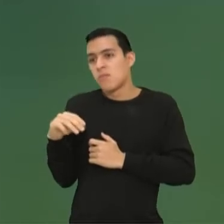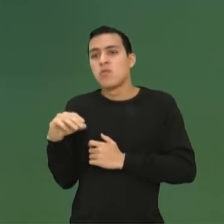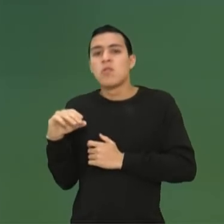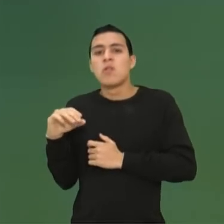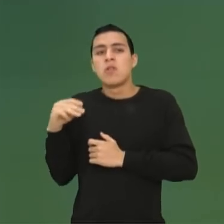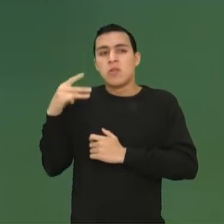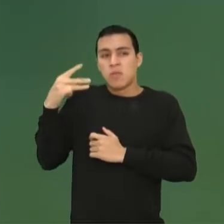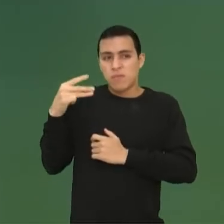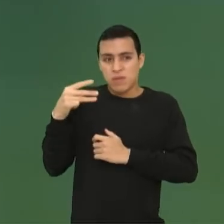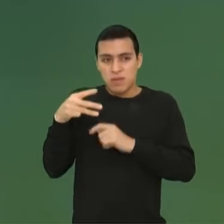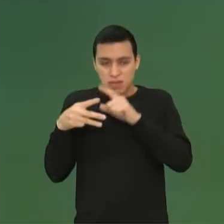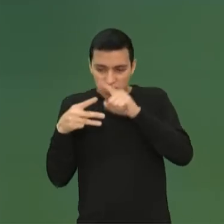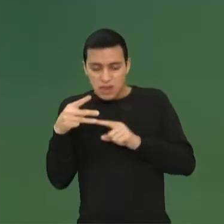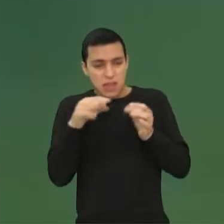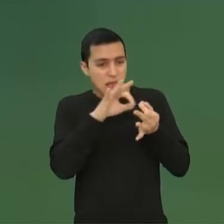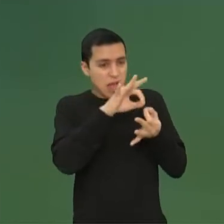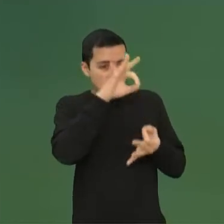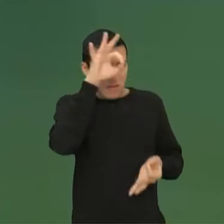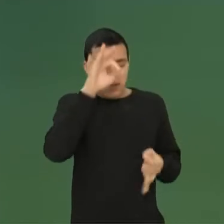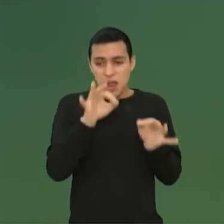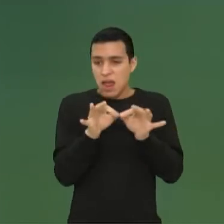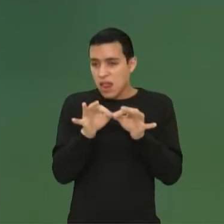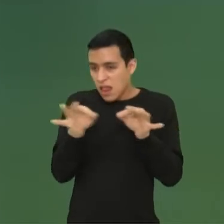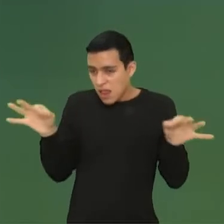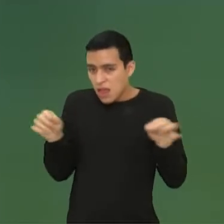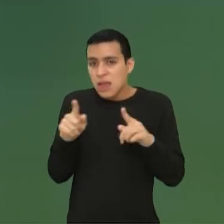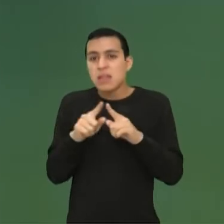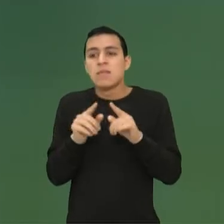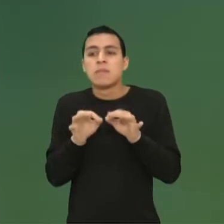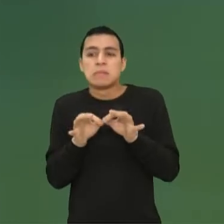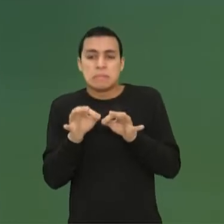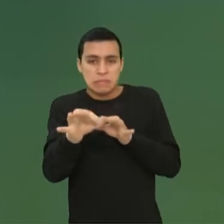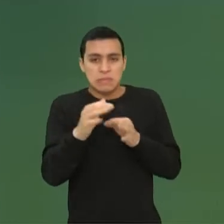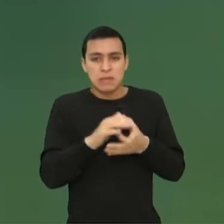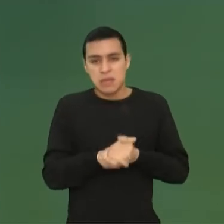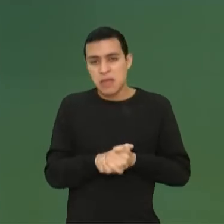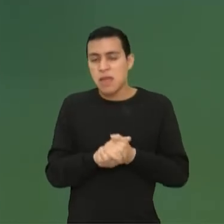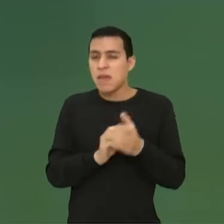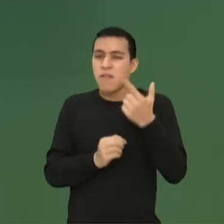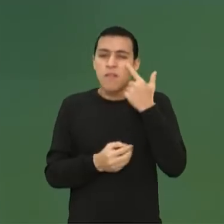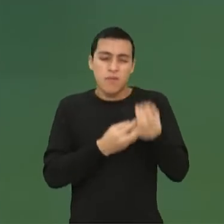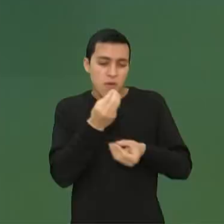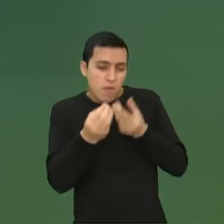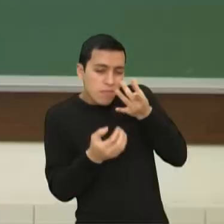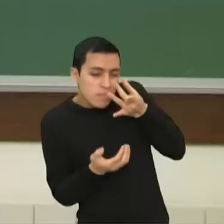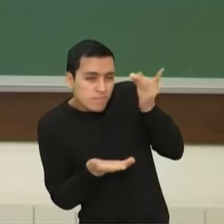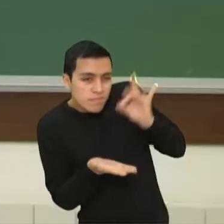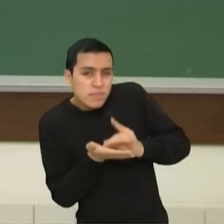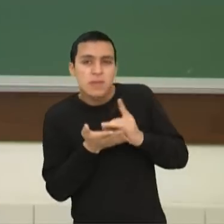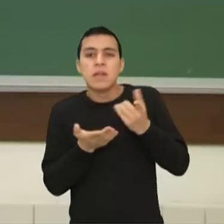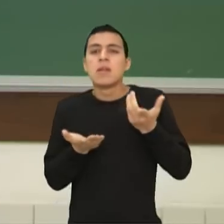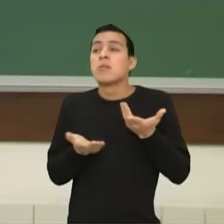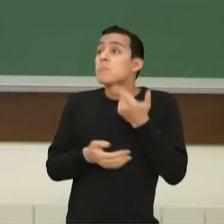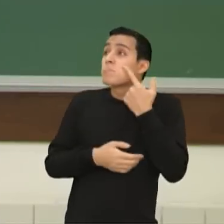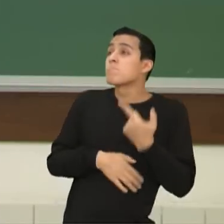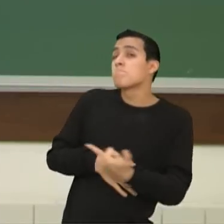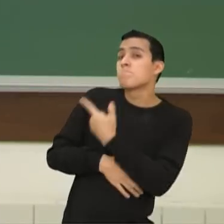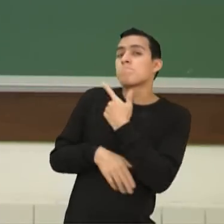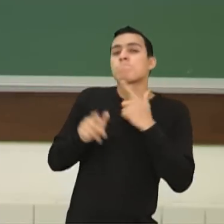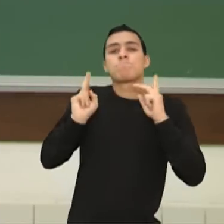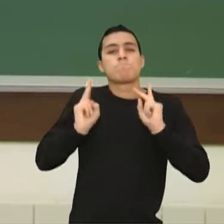cúbicos, que são as 3 dimensões, a altura, a largura e o comprimento. Vamos ver isso na prática? Eu trouxe para vocês a